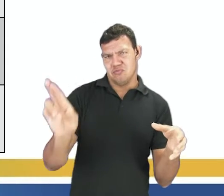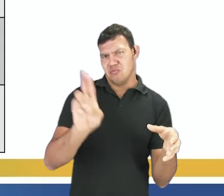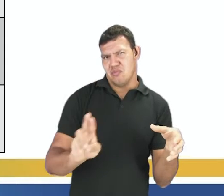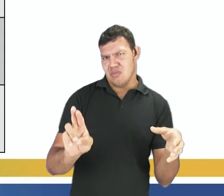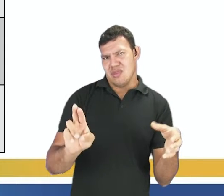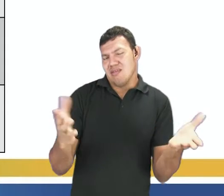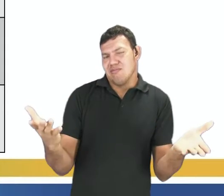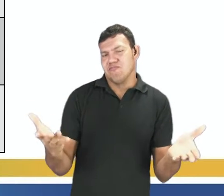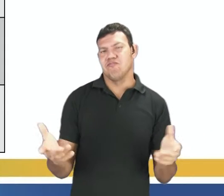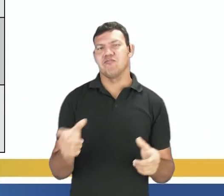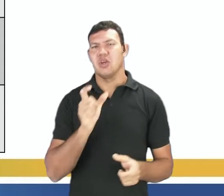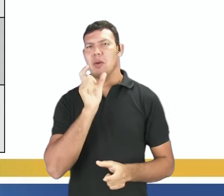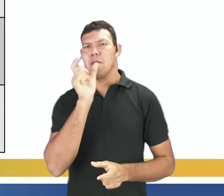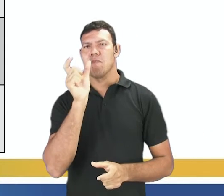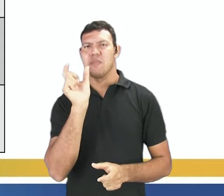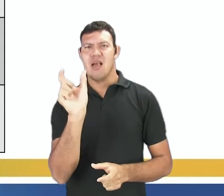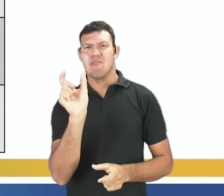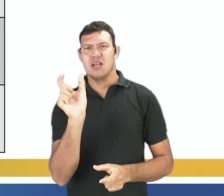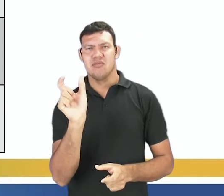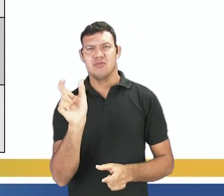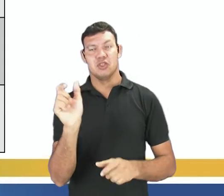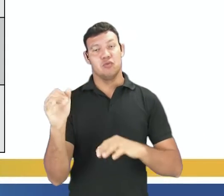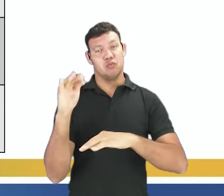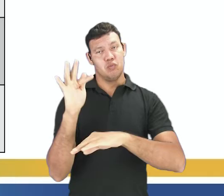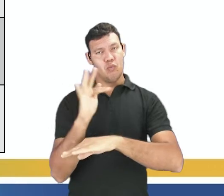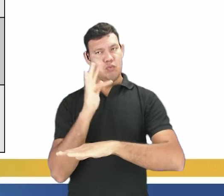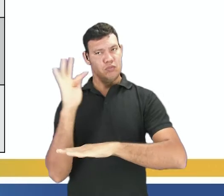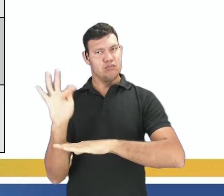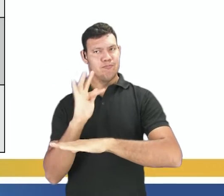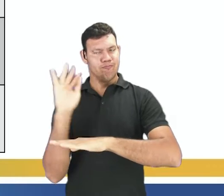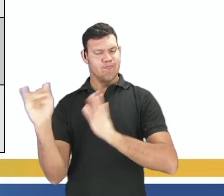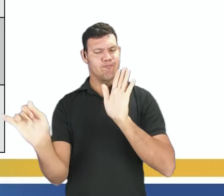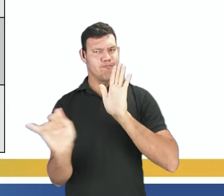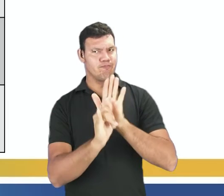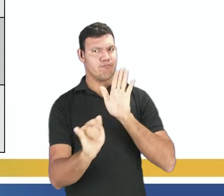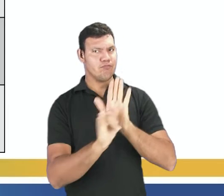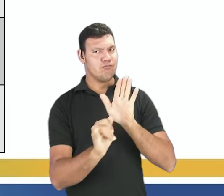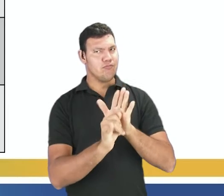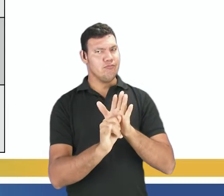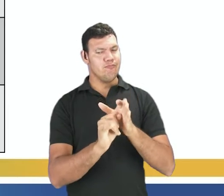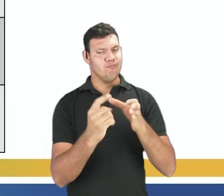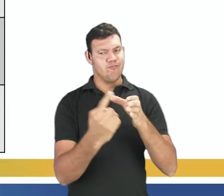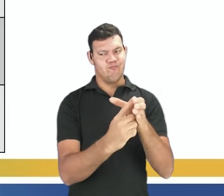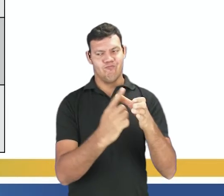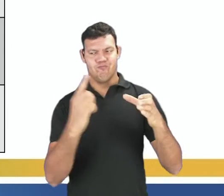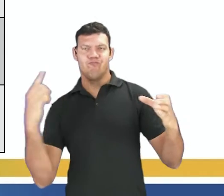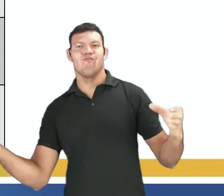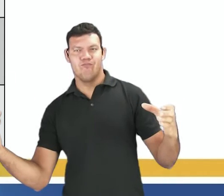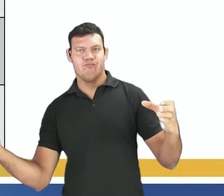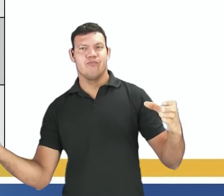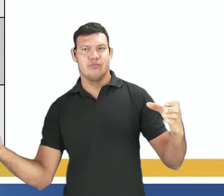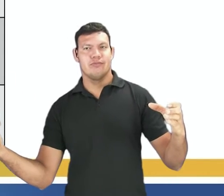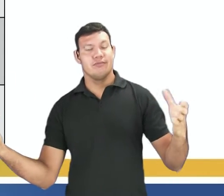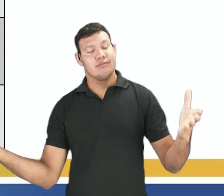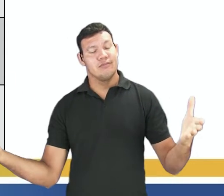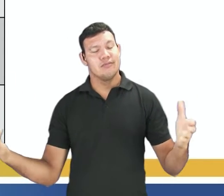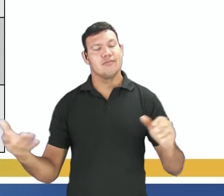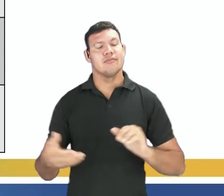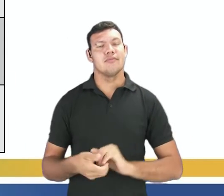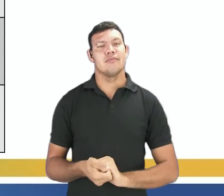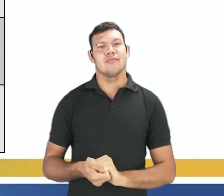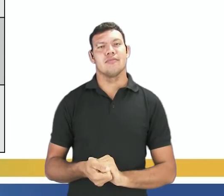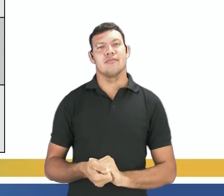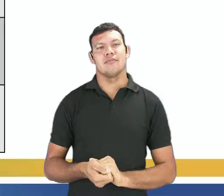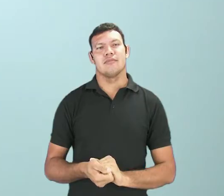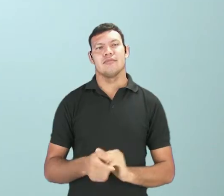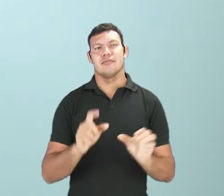comum, de uma linguagem padrão, para estabelecer a identidade do grupo ou excluir estranhos, mesmo as duas coisas. Tudo bem?